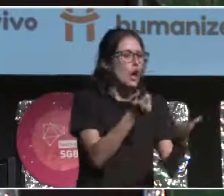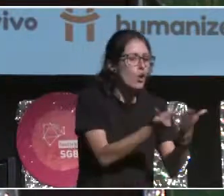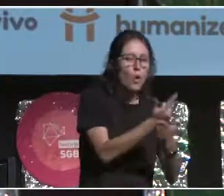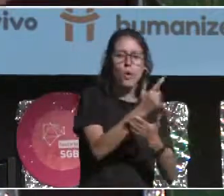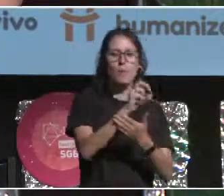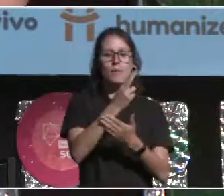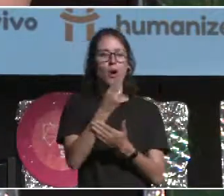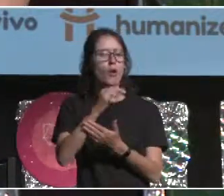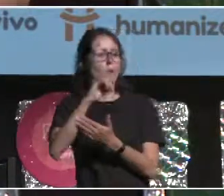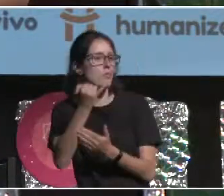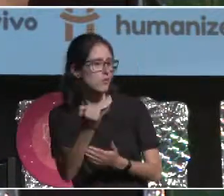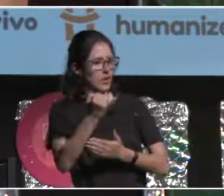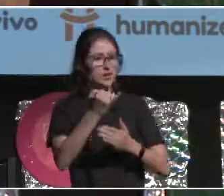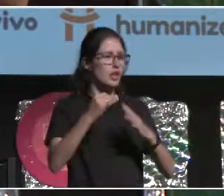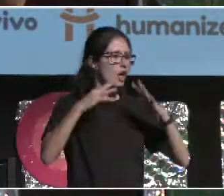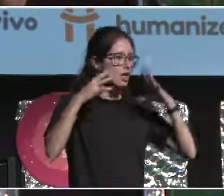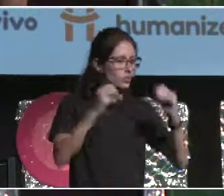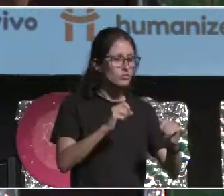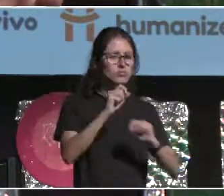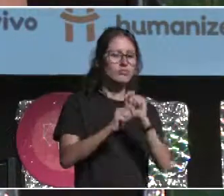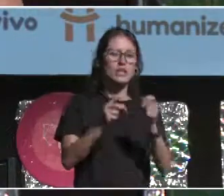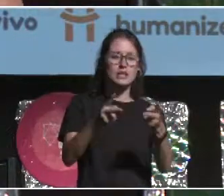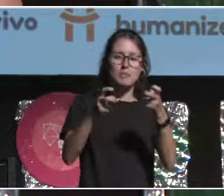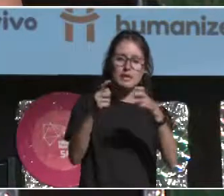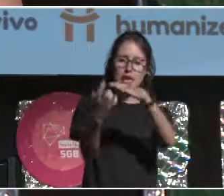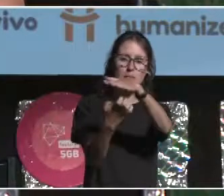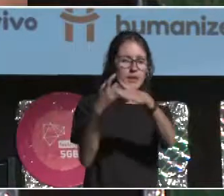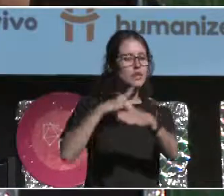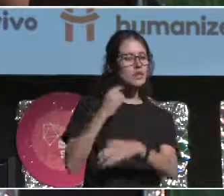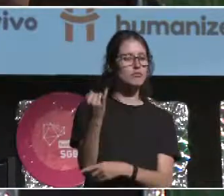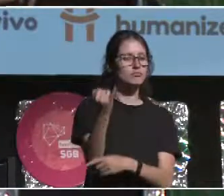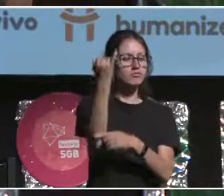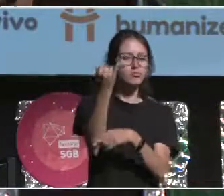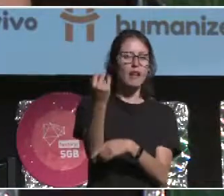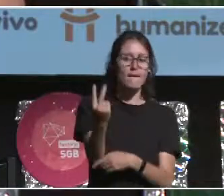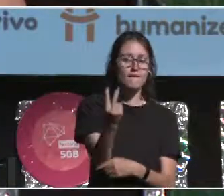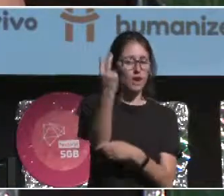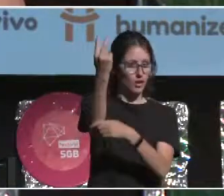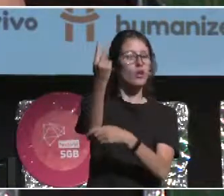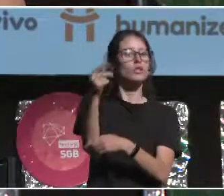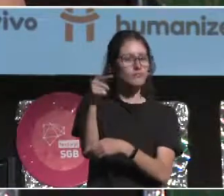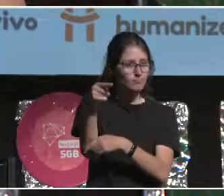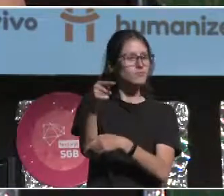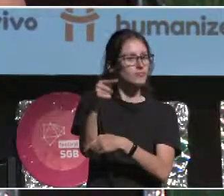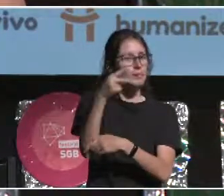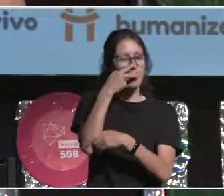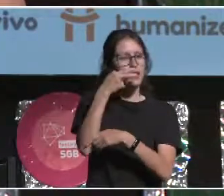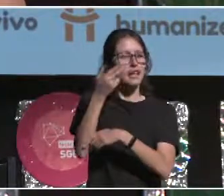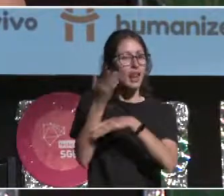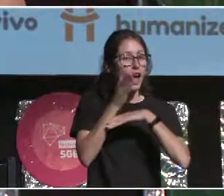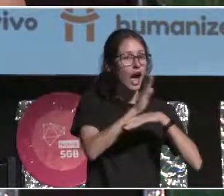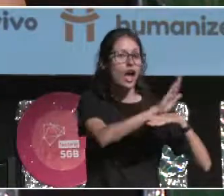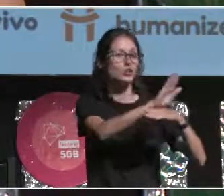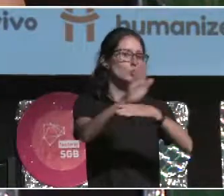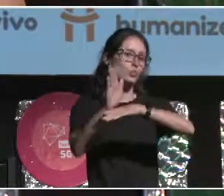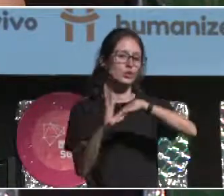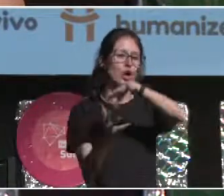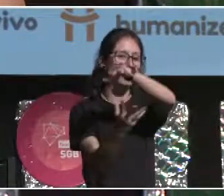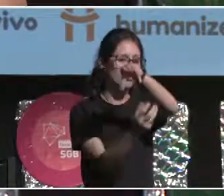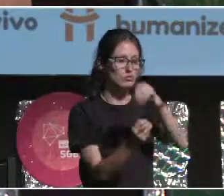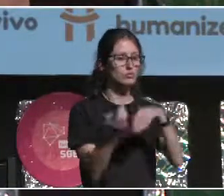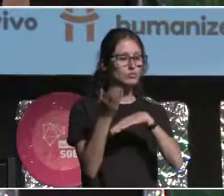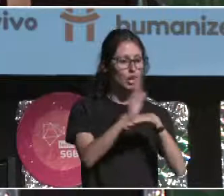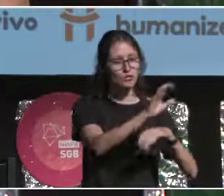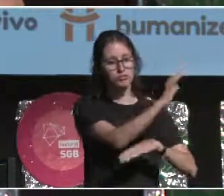que sinaliza o valor que aquela empresa tem para a sociedade e para o planeta, a gente está fazendo um grande trabalho para ampliar a consciência